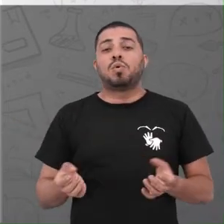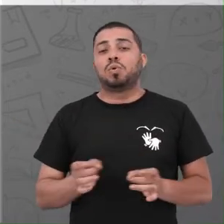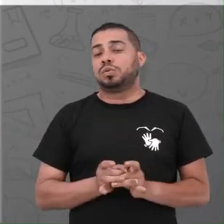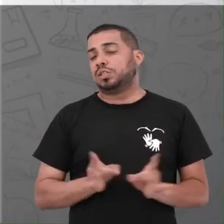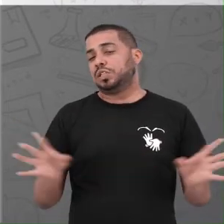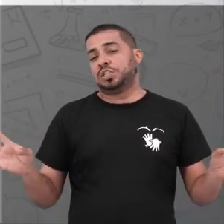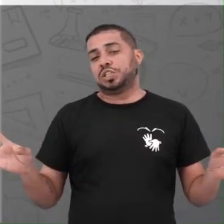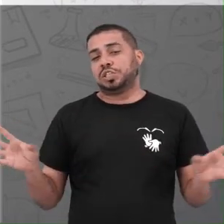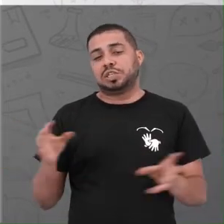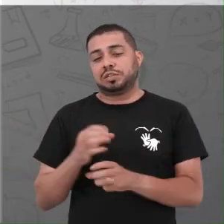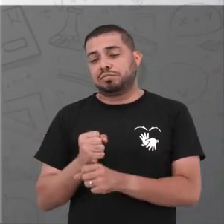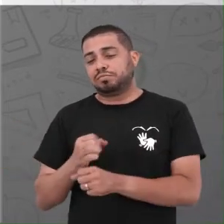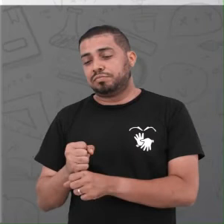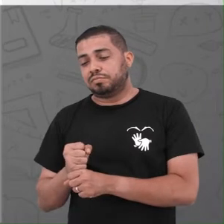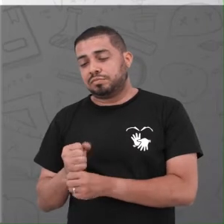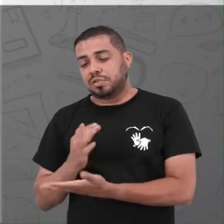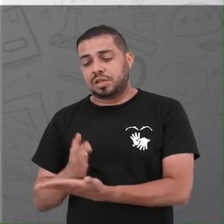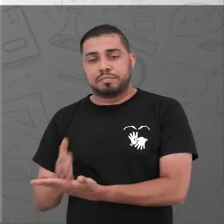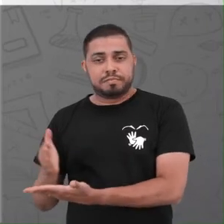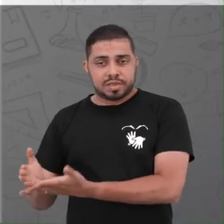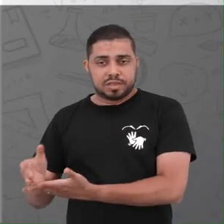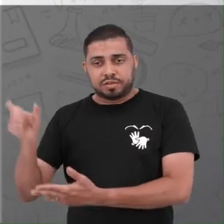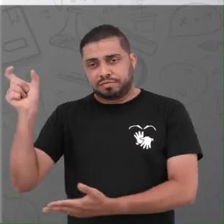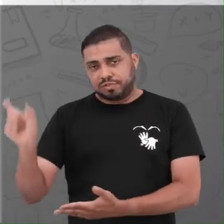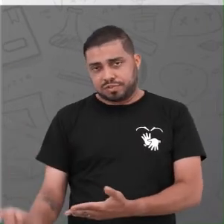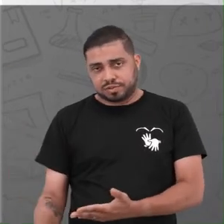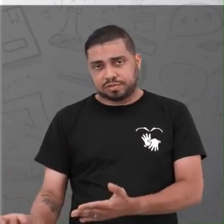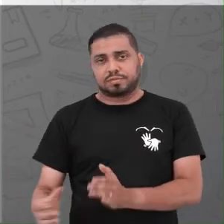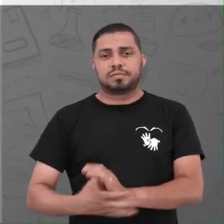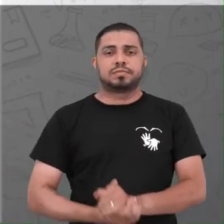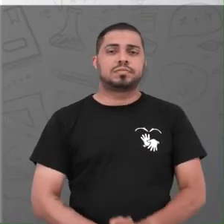de cotar algum trecho ali do objeto. Tá?